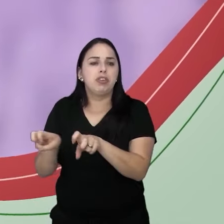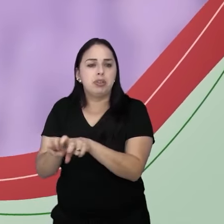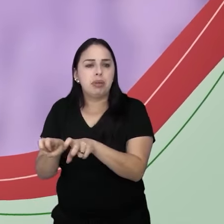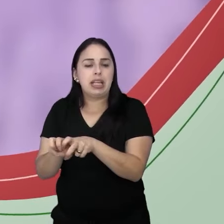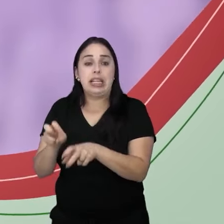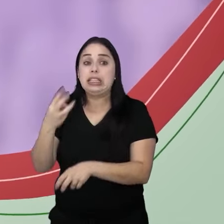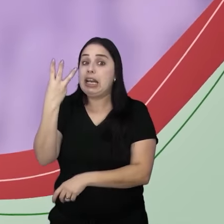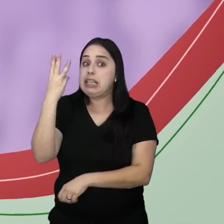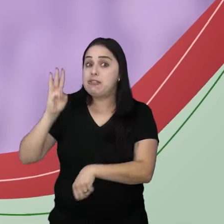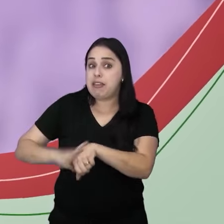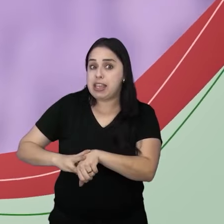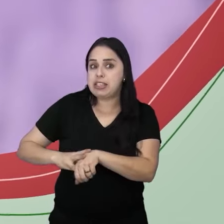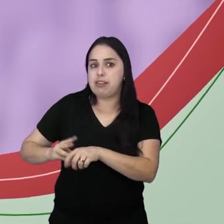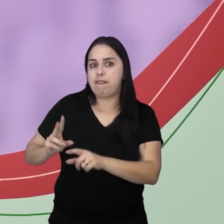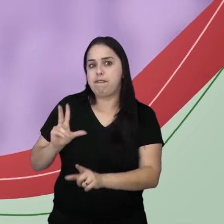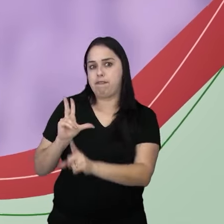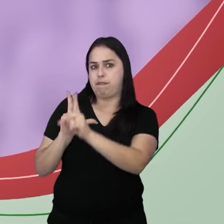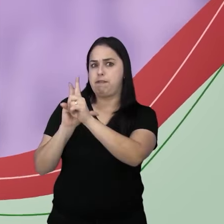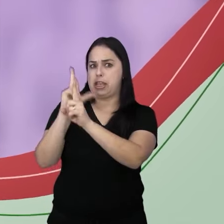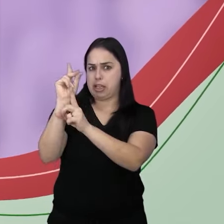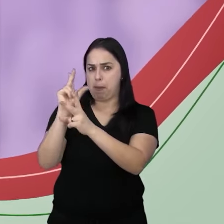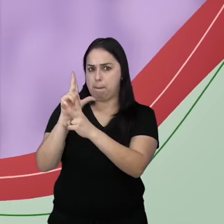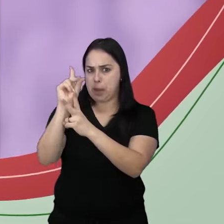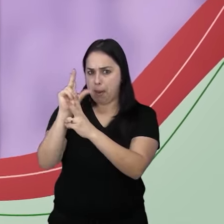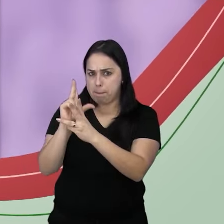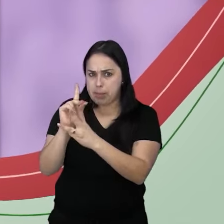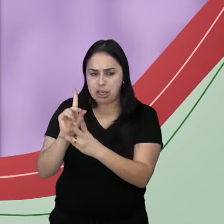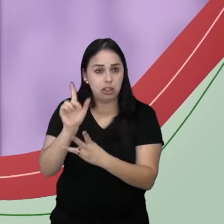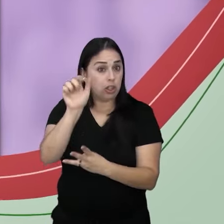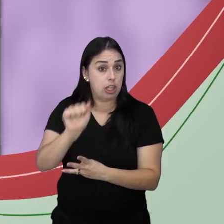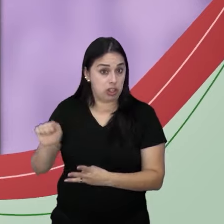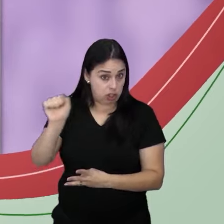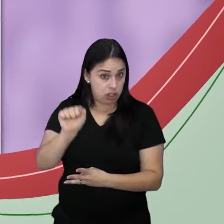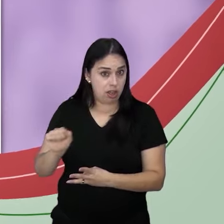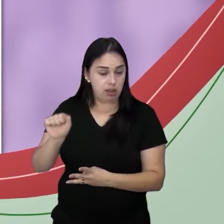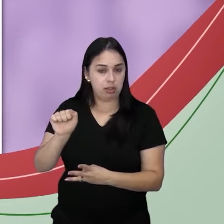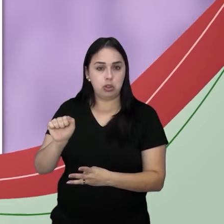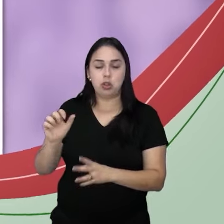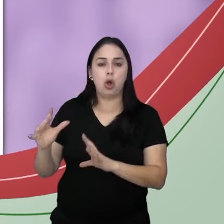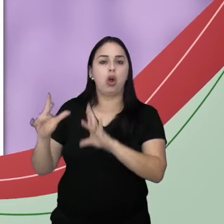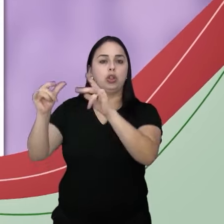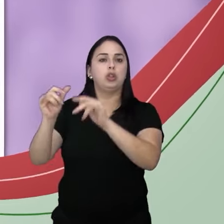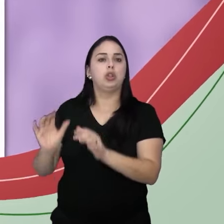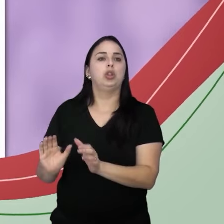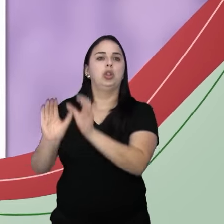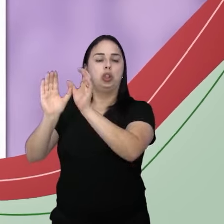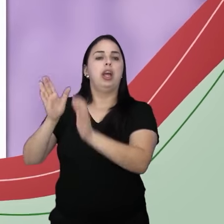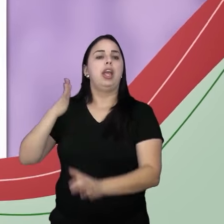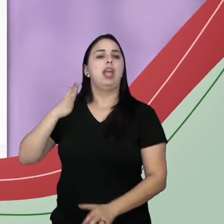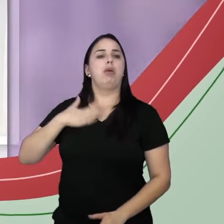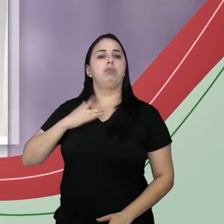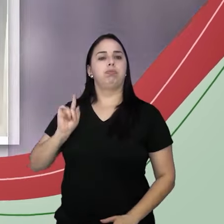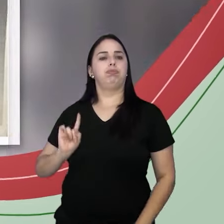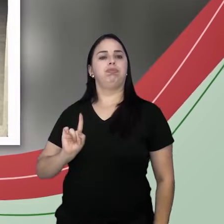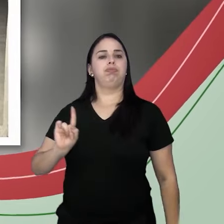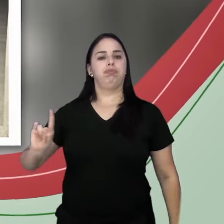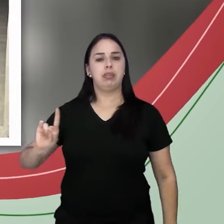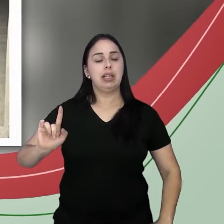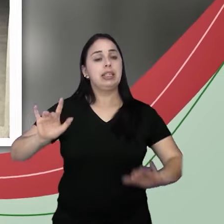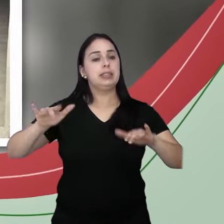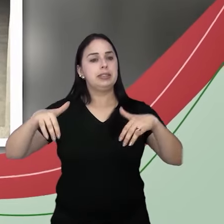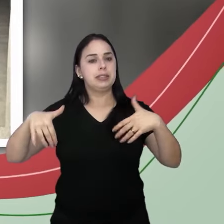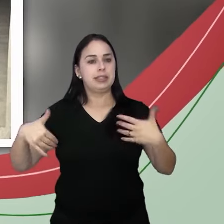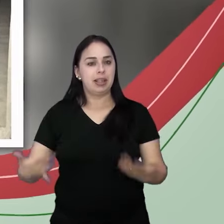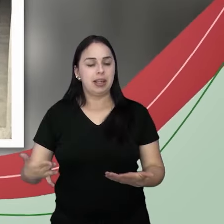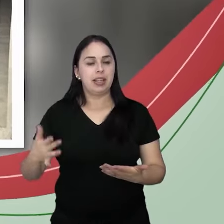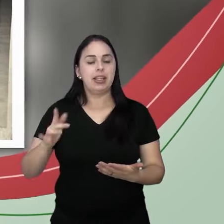salão, fui campeão 3 vezes, pelo estadual, pela associação. Todos os títulos que a associação ganhou no futebol de salão eu tive presente. E